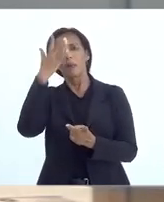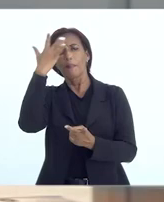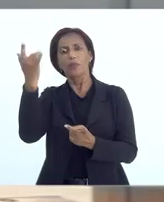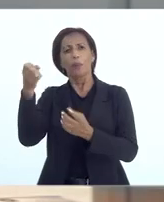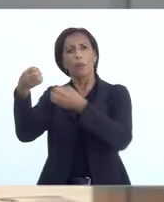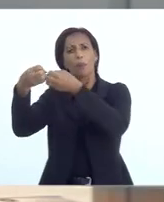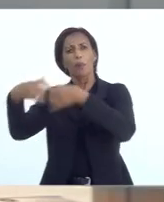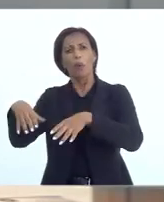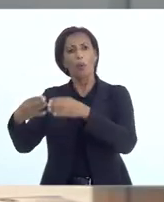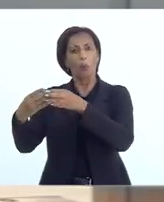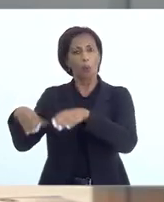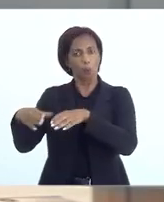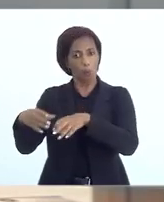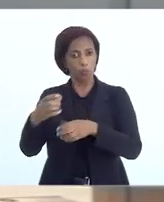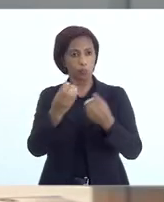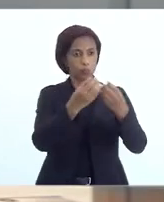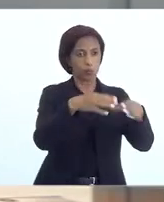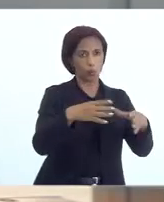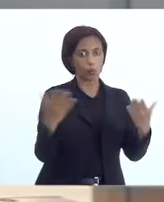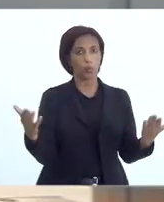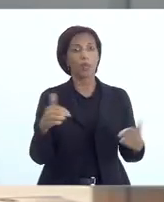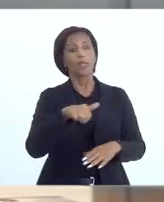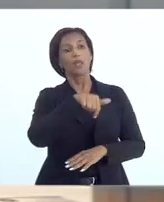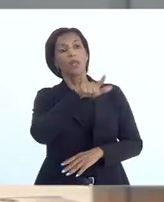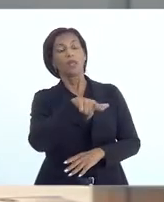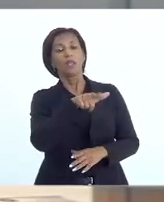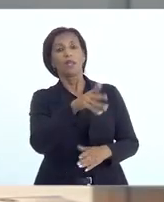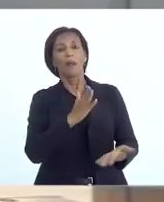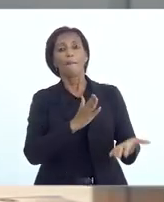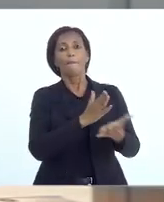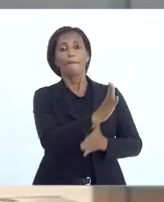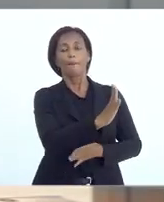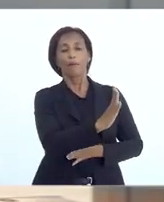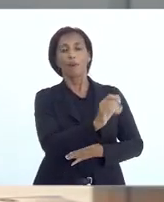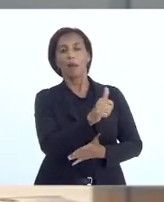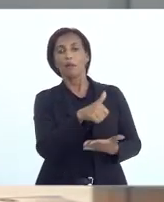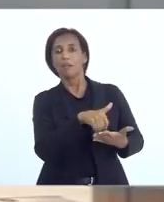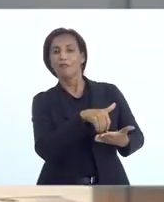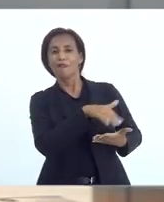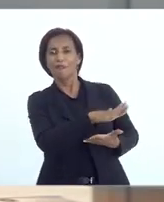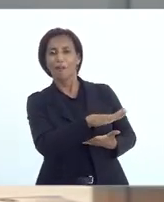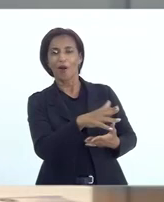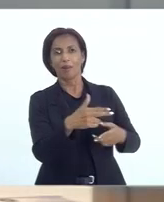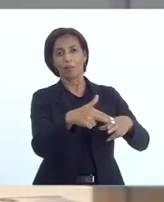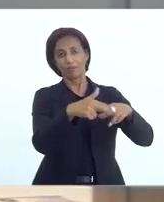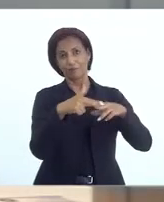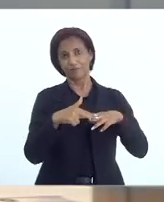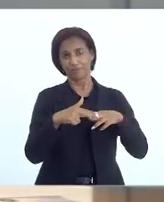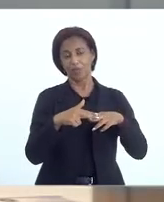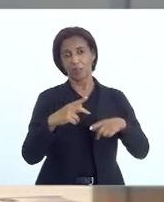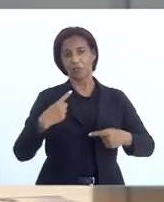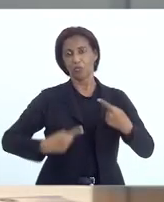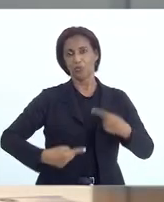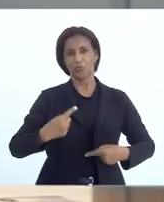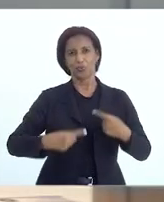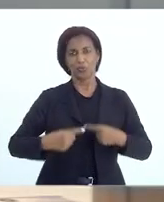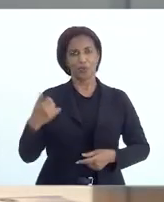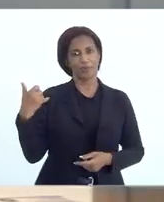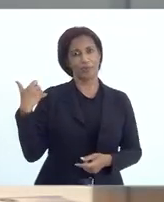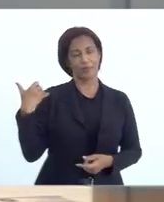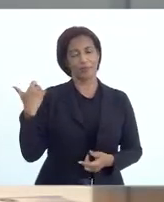que foram prejudicados no concurso para o outro e quem são aqueles que foram aprovados estariam fora por conta da discussão